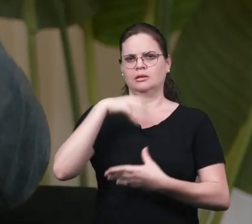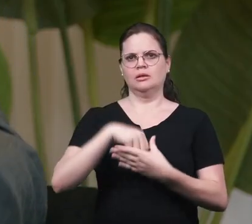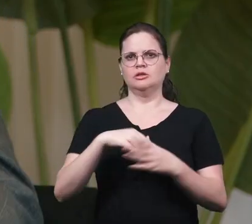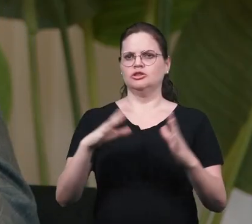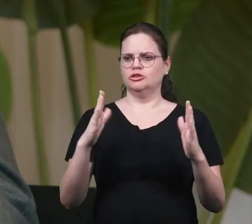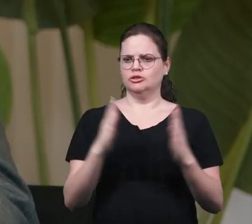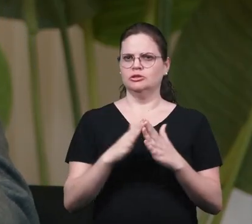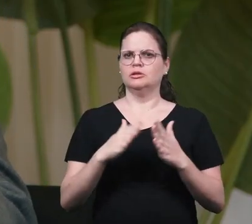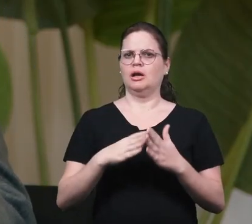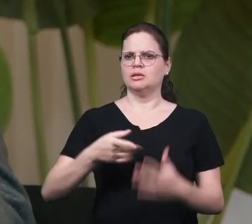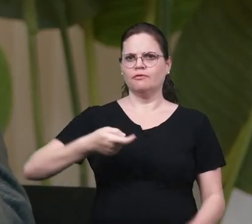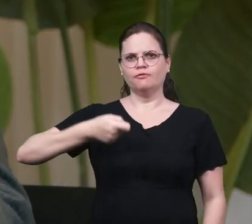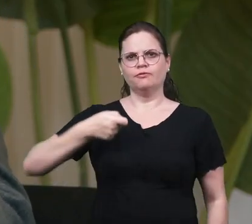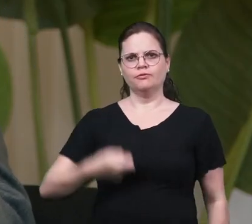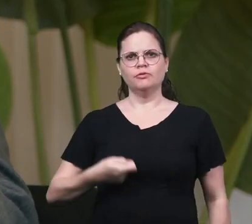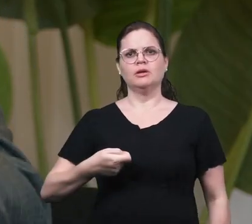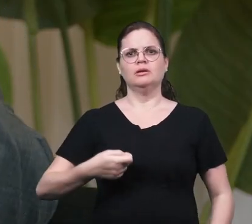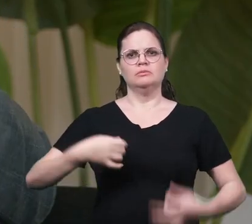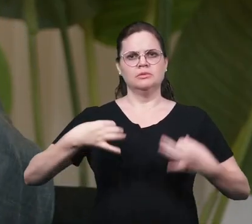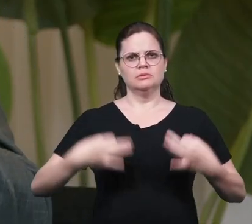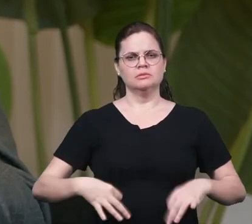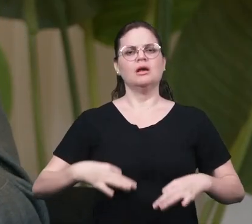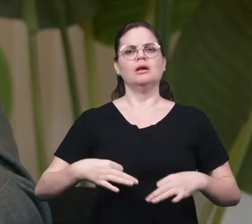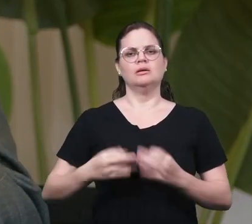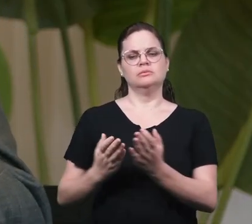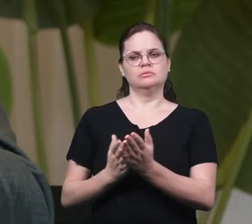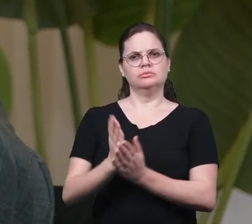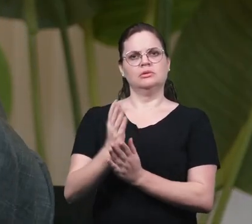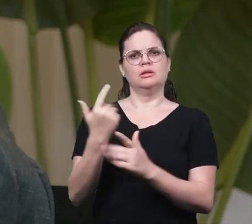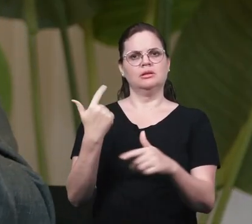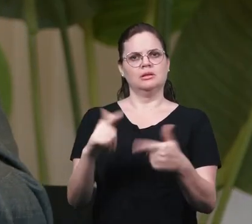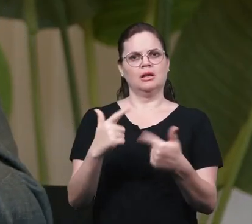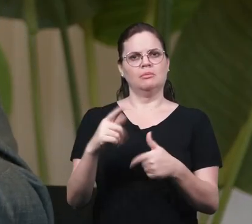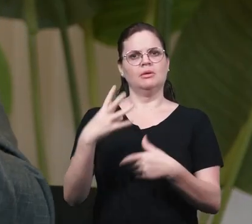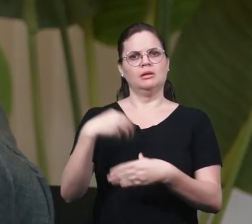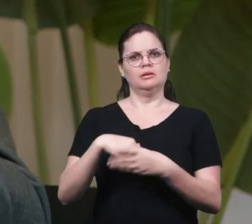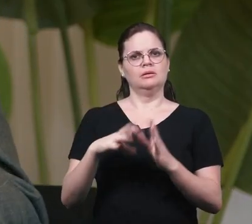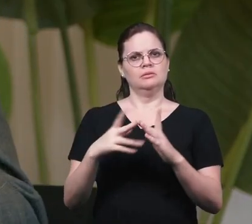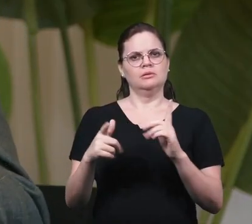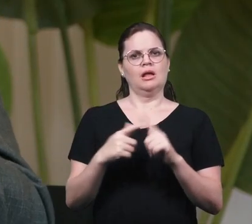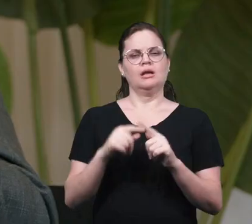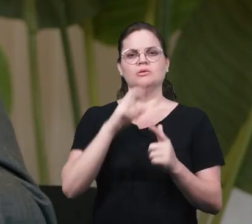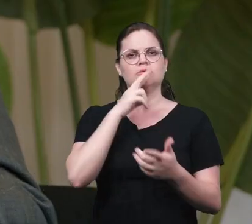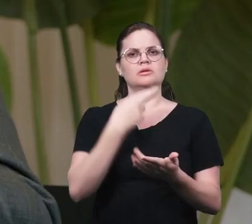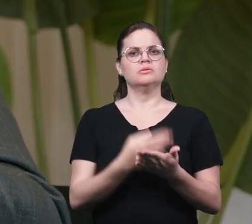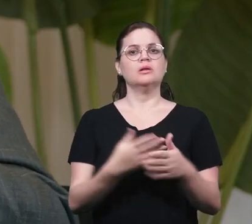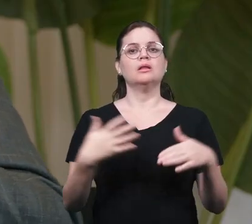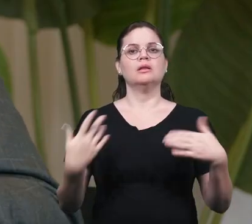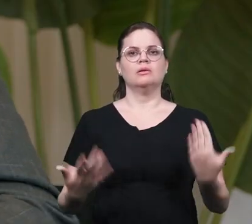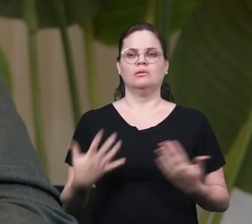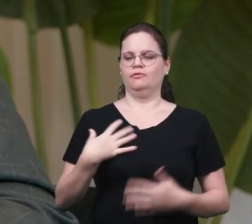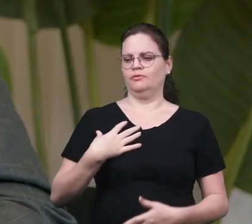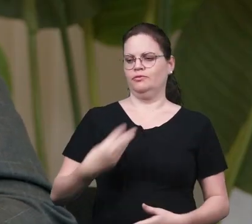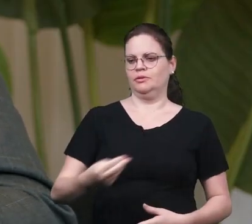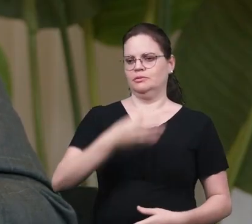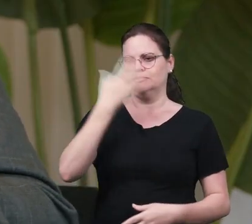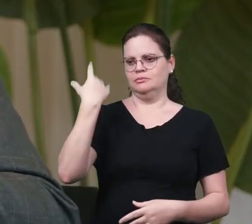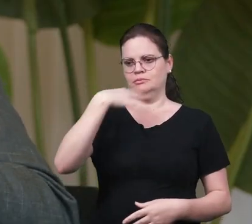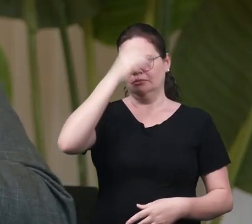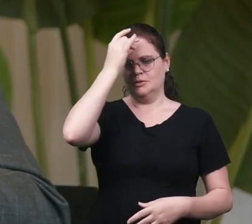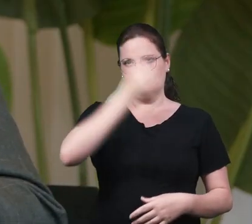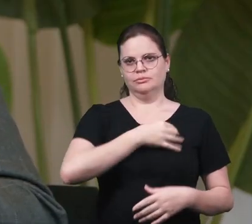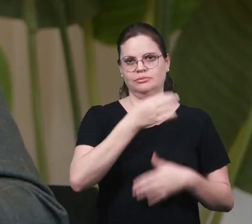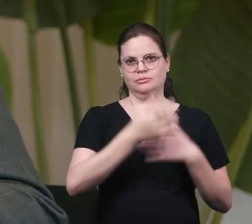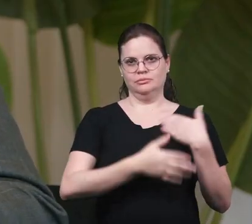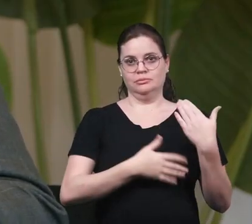de um pai na obra do Espírito Santo, resulta em quê? Filhos cheios do Espírito Santo. As